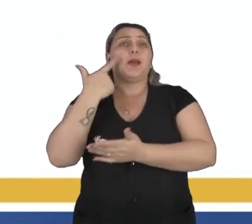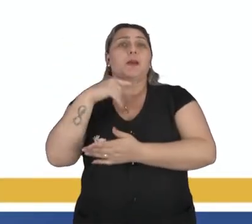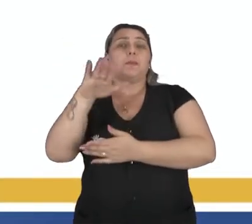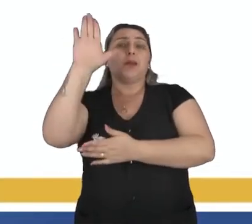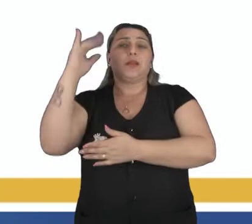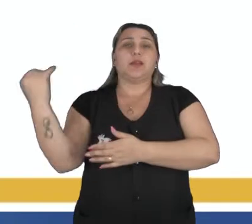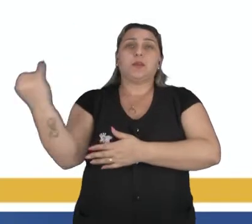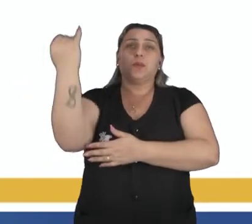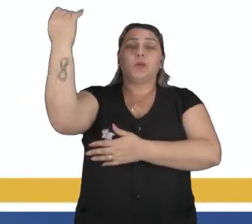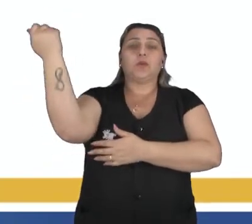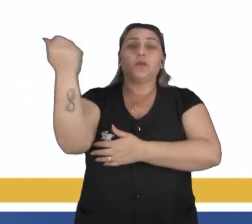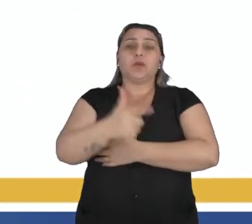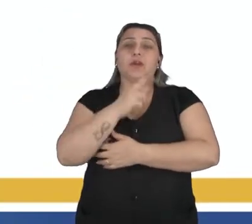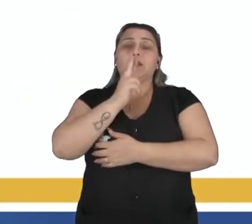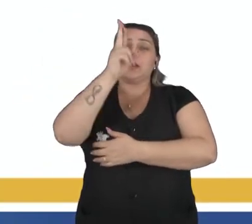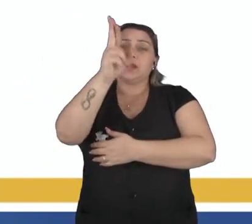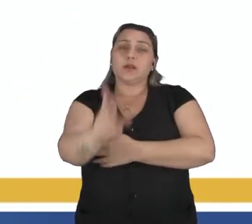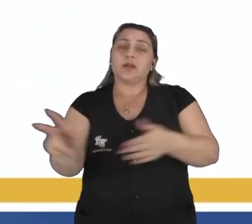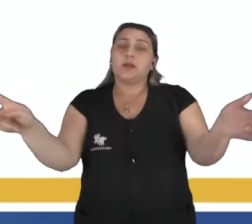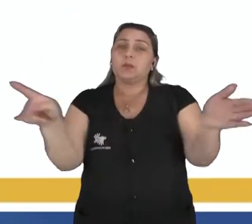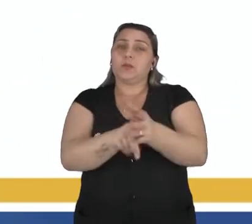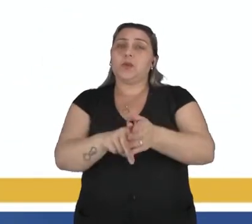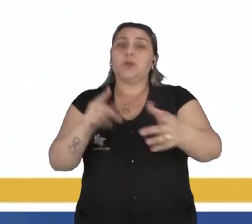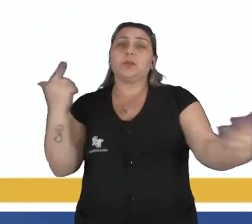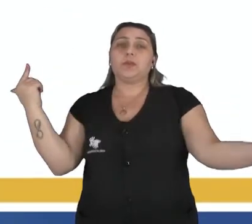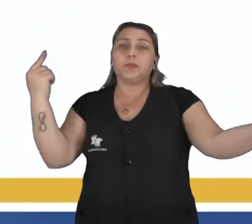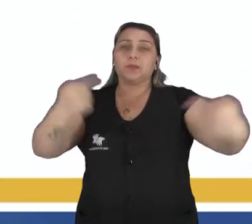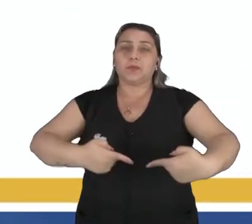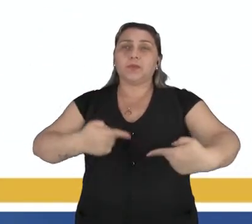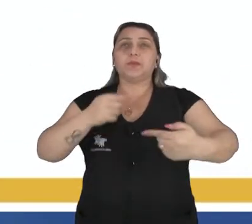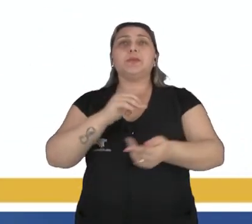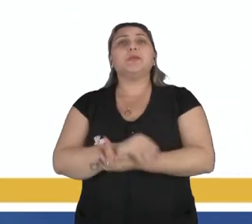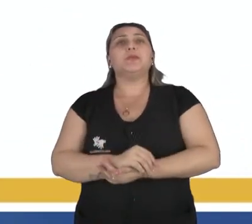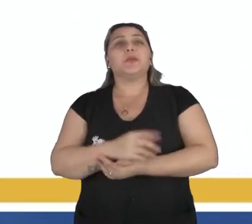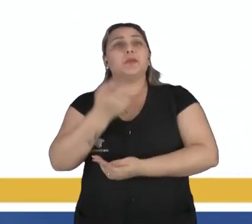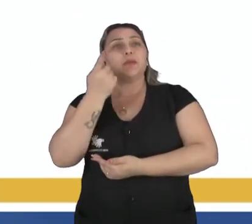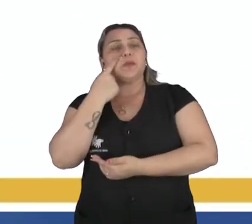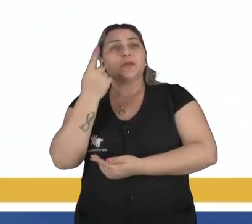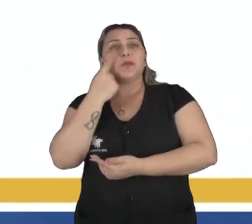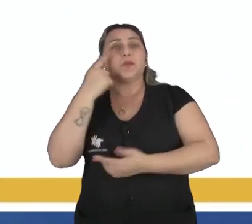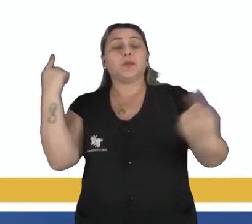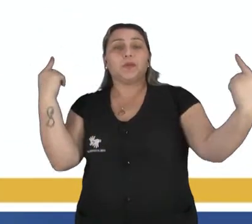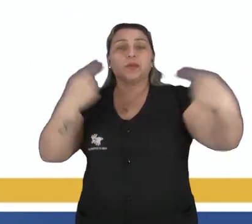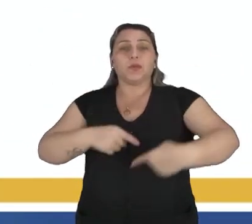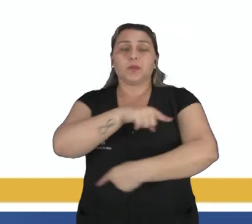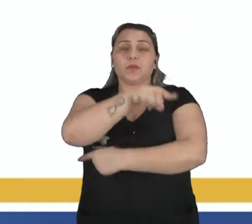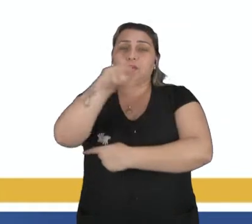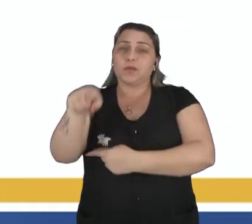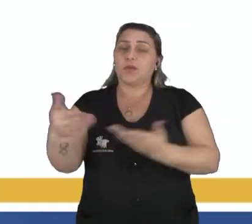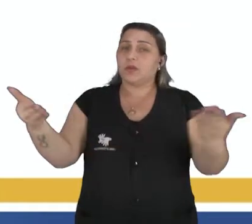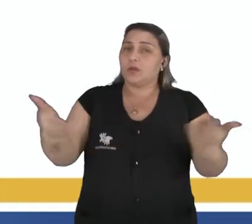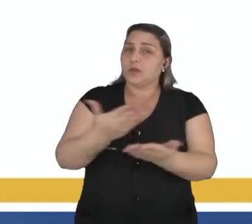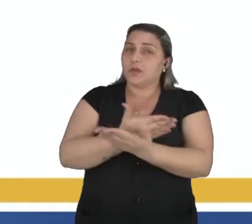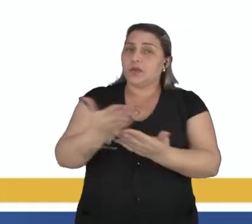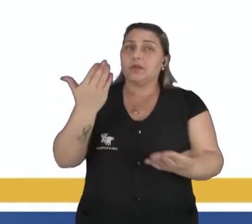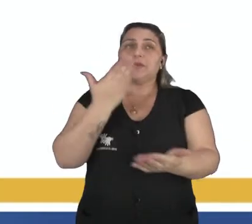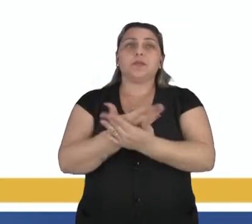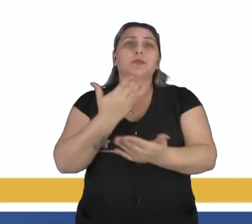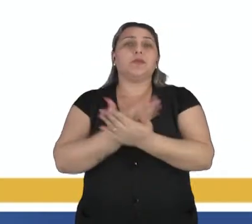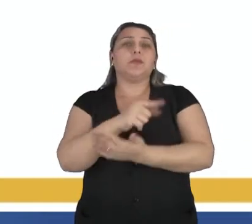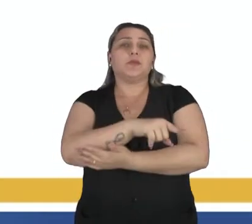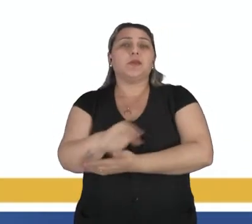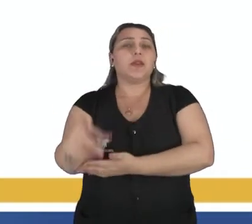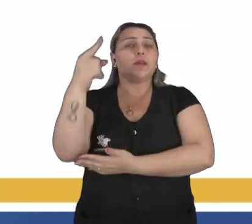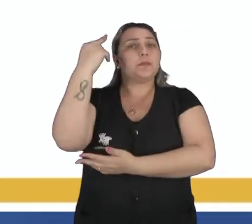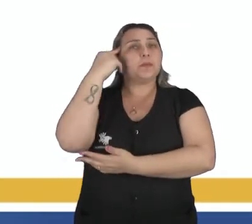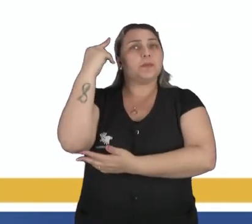mais importância do que o resultado da própria competição. E a gente vai já lançar um desafio para vocês agora no início da aula, para que